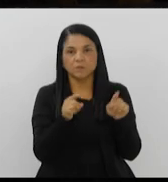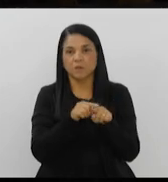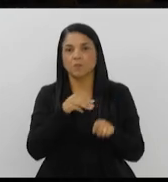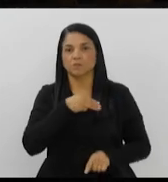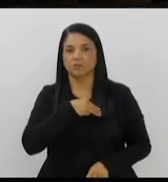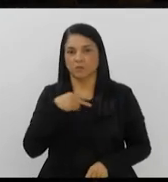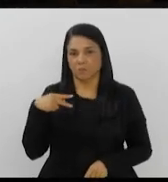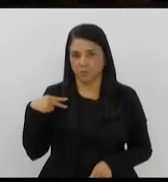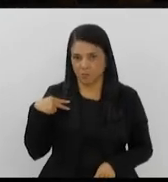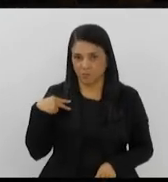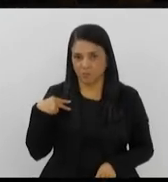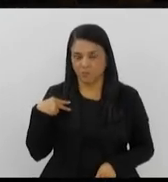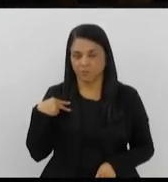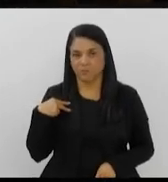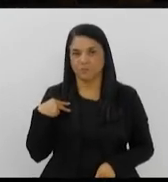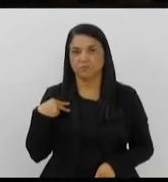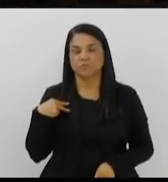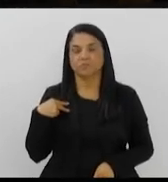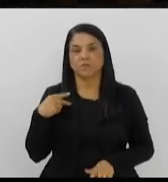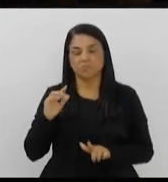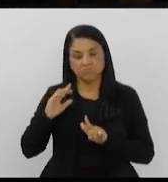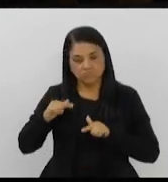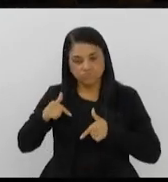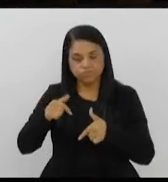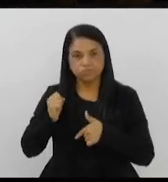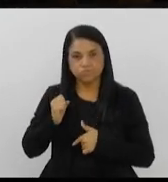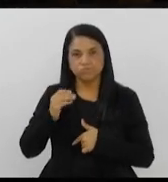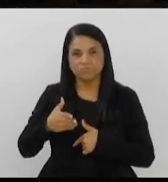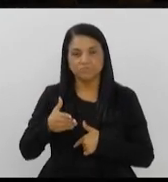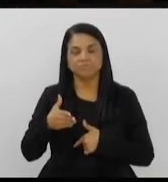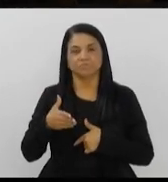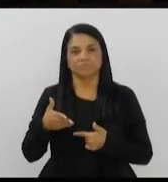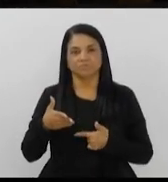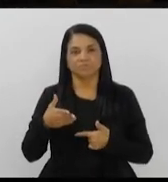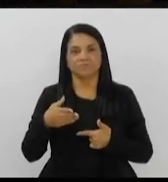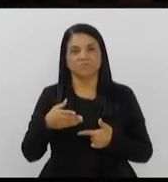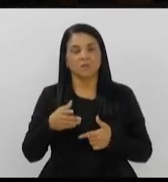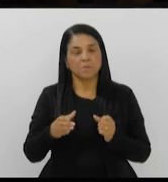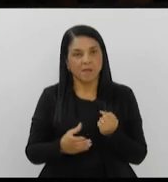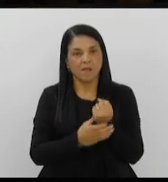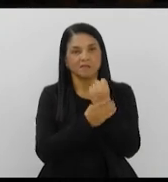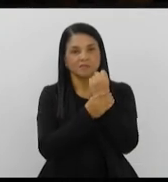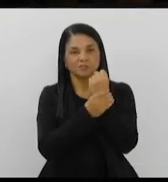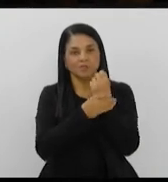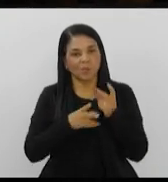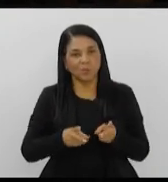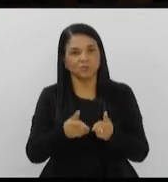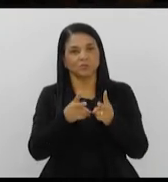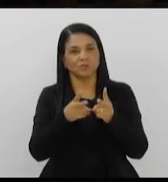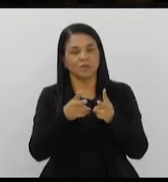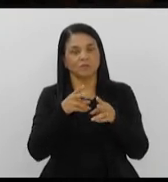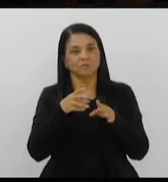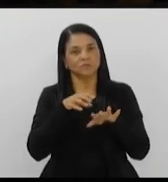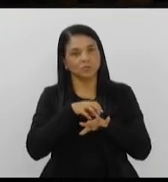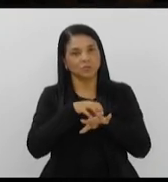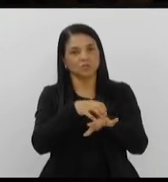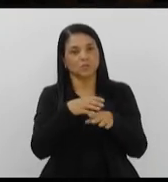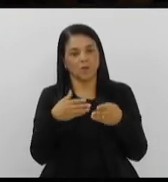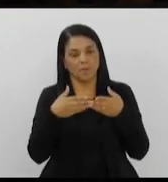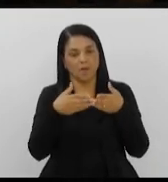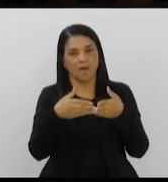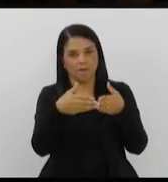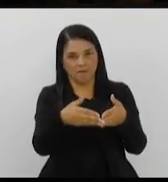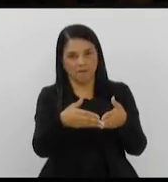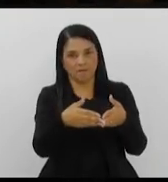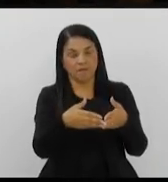Público para que medidas sejam tomadas no sentido de garantir a continuidade do transporte sem